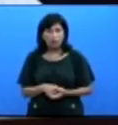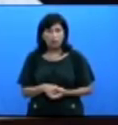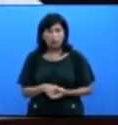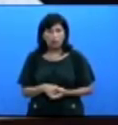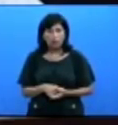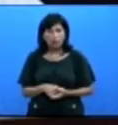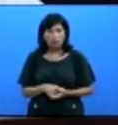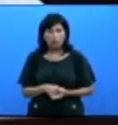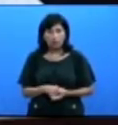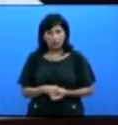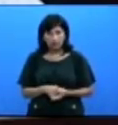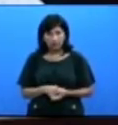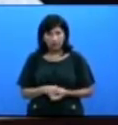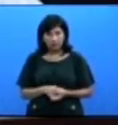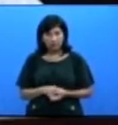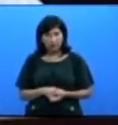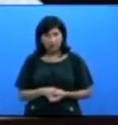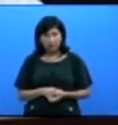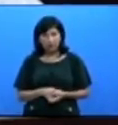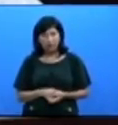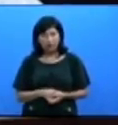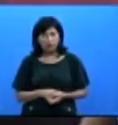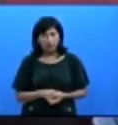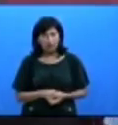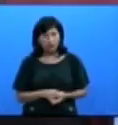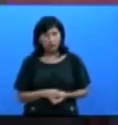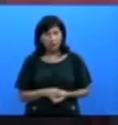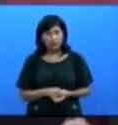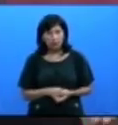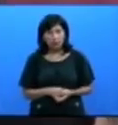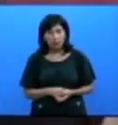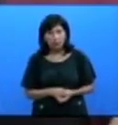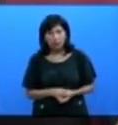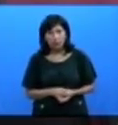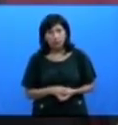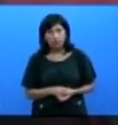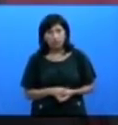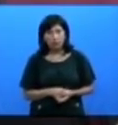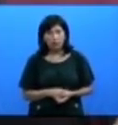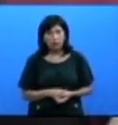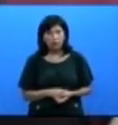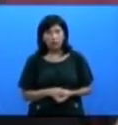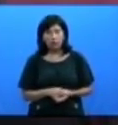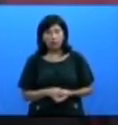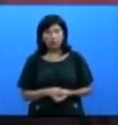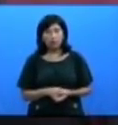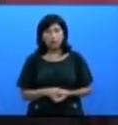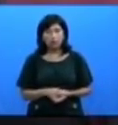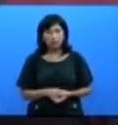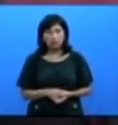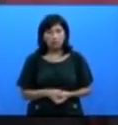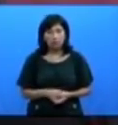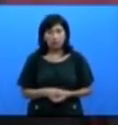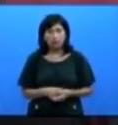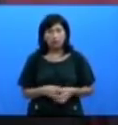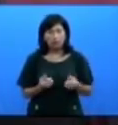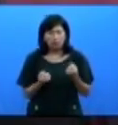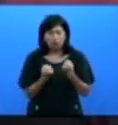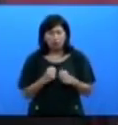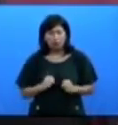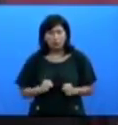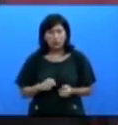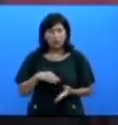hora de grande expediente. Agora nós vamos votar o orçamento e suas emendas. Não foi possível nós votarmos o requerimento